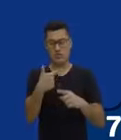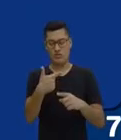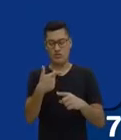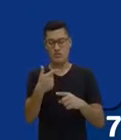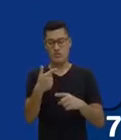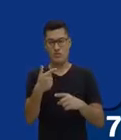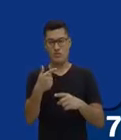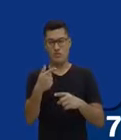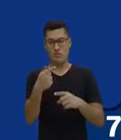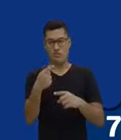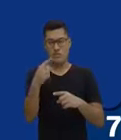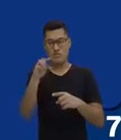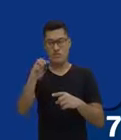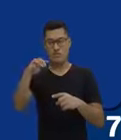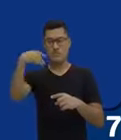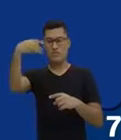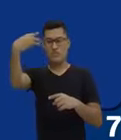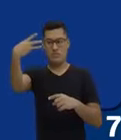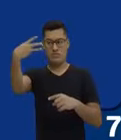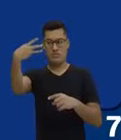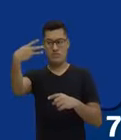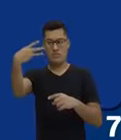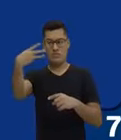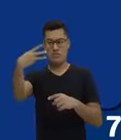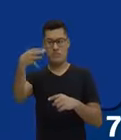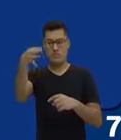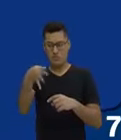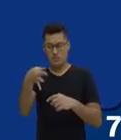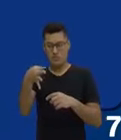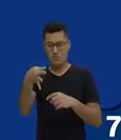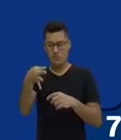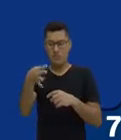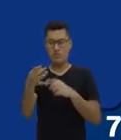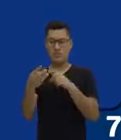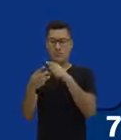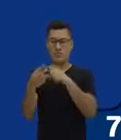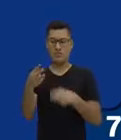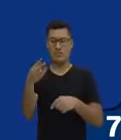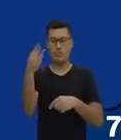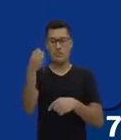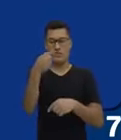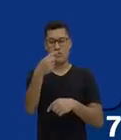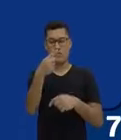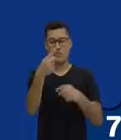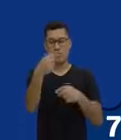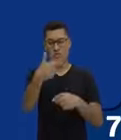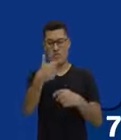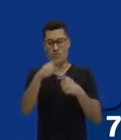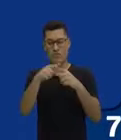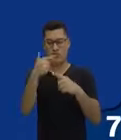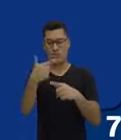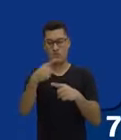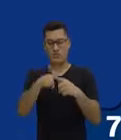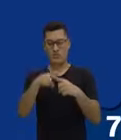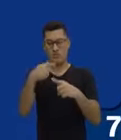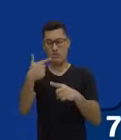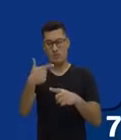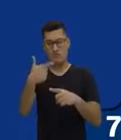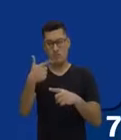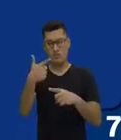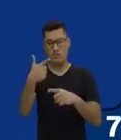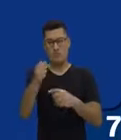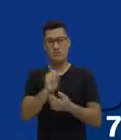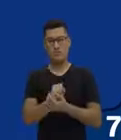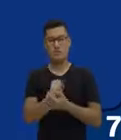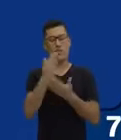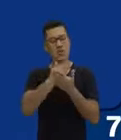2 elevado a 3. Isso. Correto? É justamente a quantidade de 2 que aparece aí para te saber isso. Que o expoente ali é o cubo. Aí a